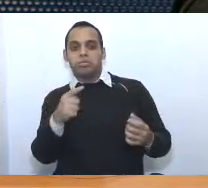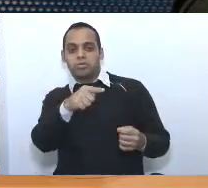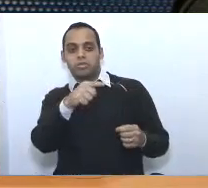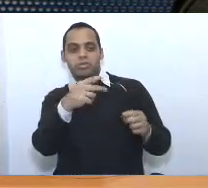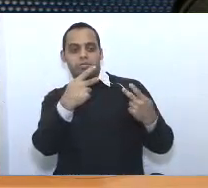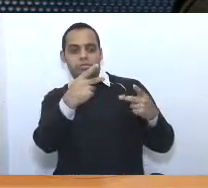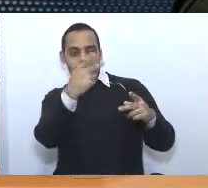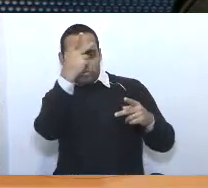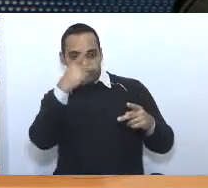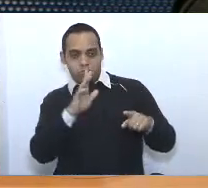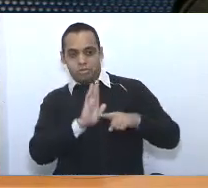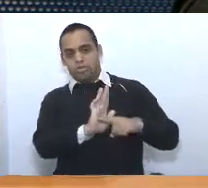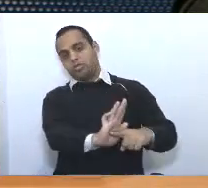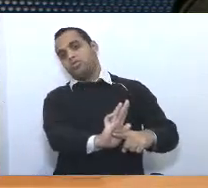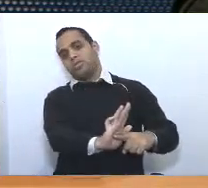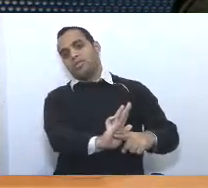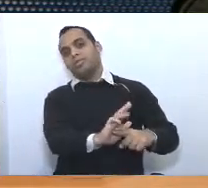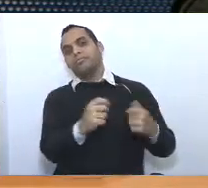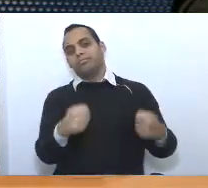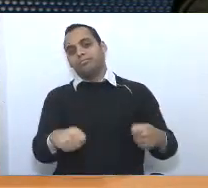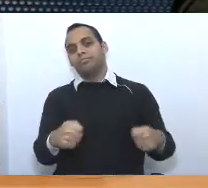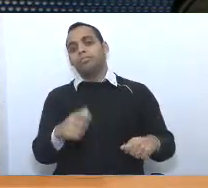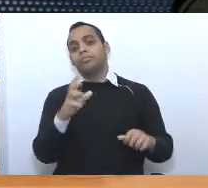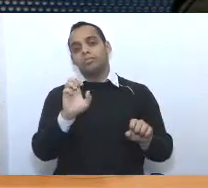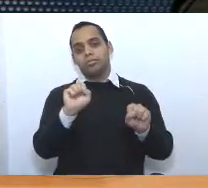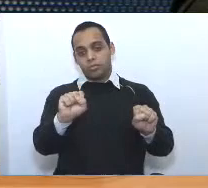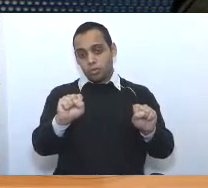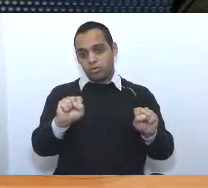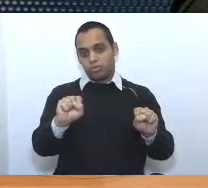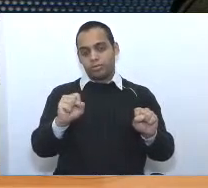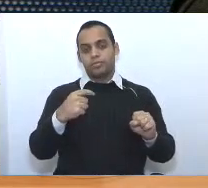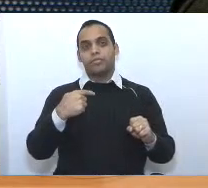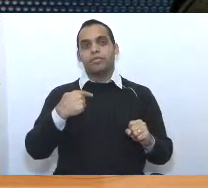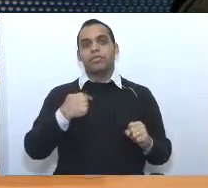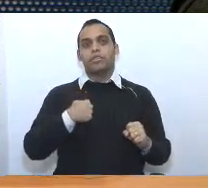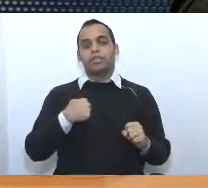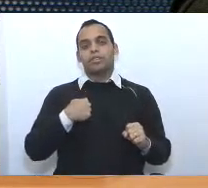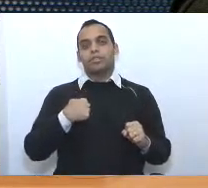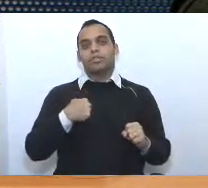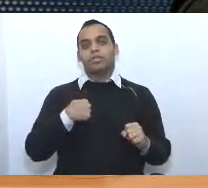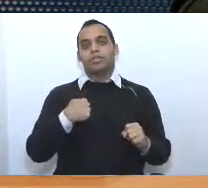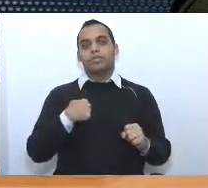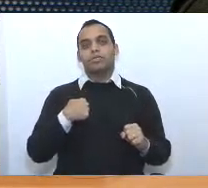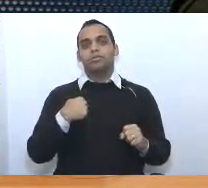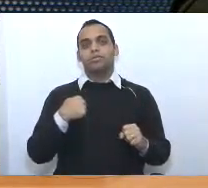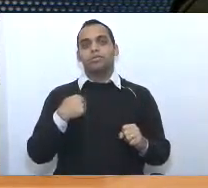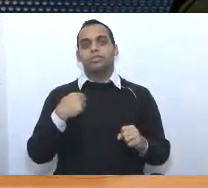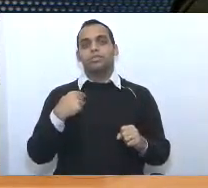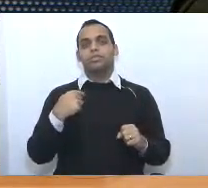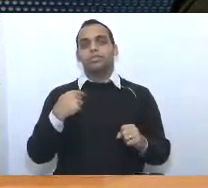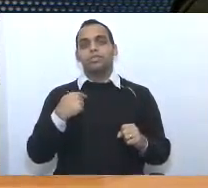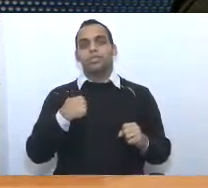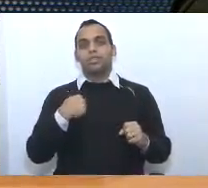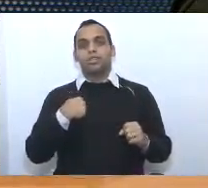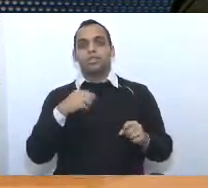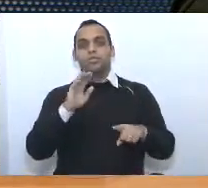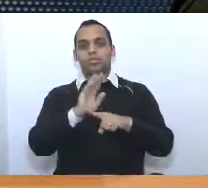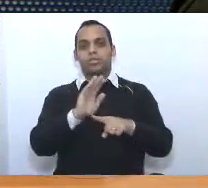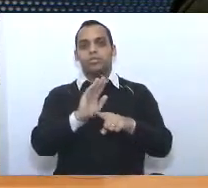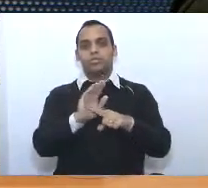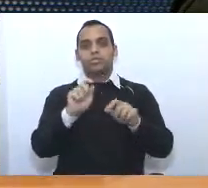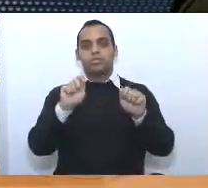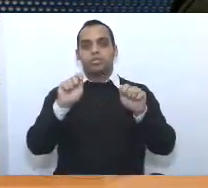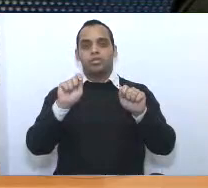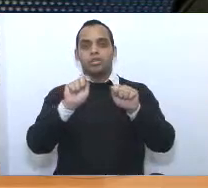necessário. O princípio da verdade, ele funciona dentro da Câmara, fora